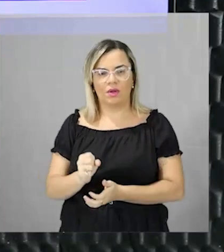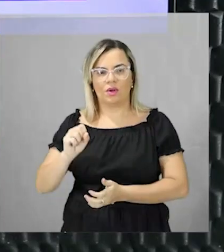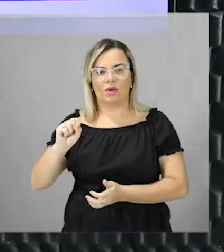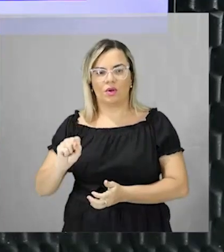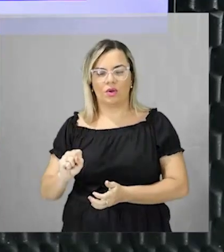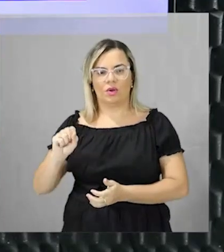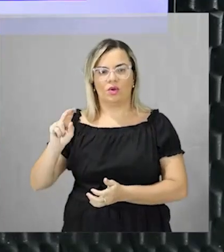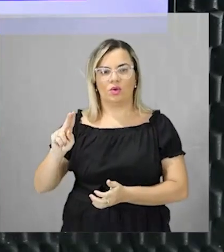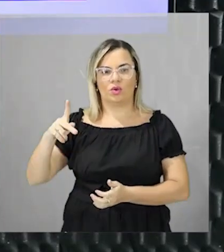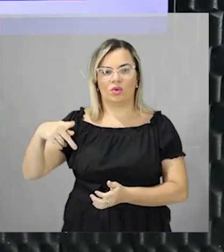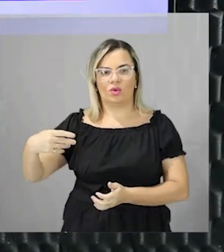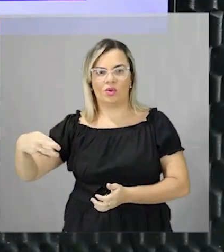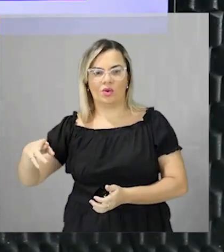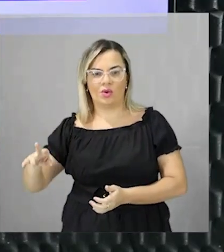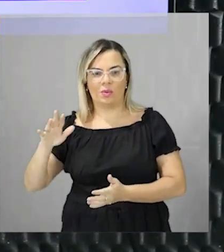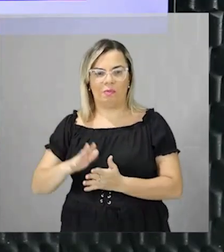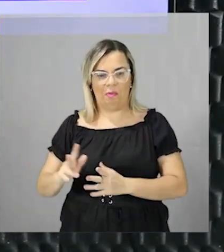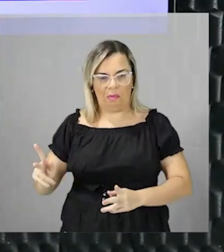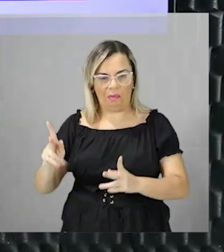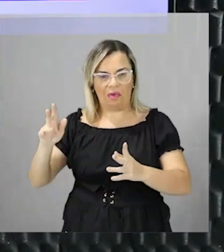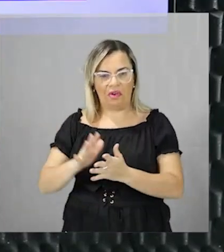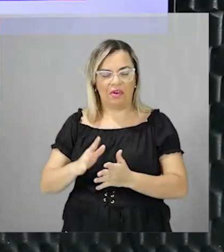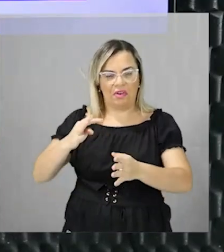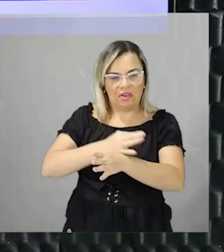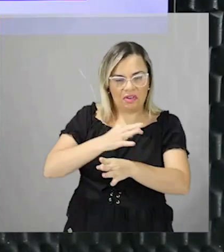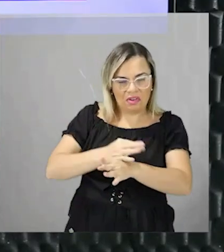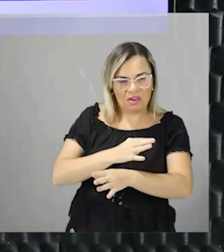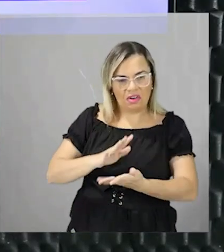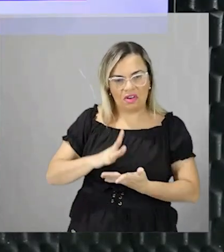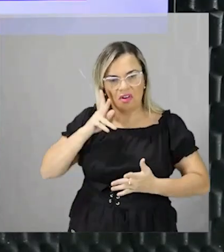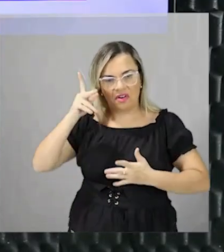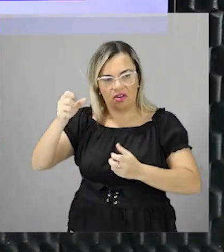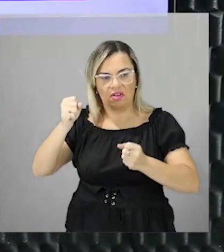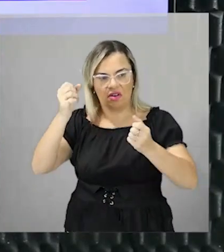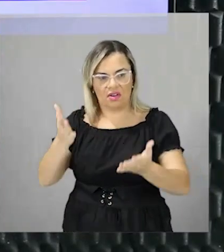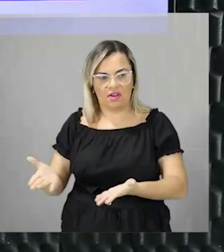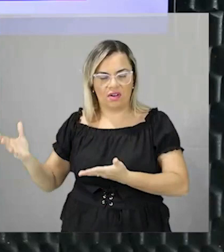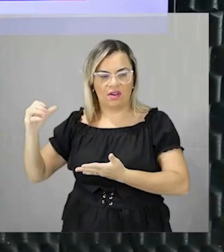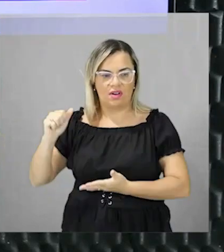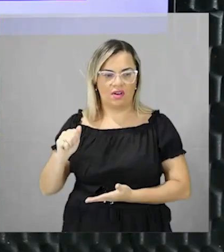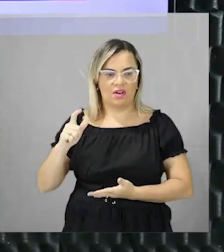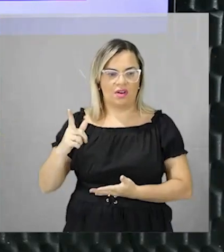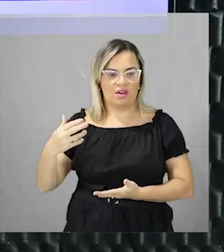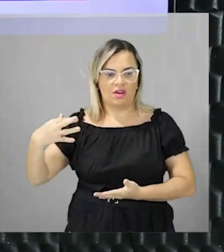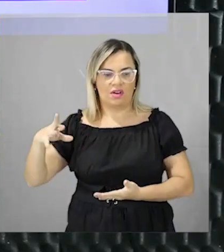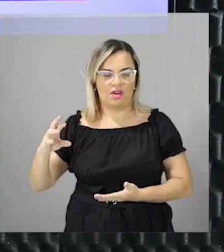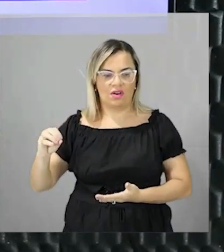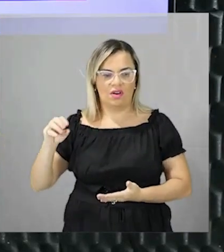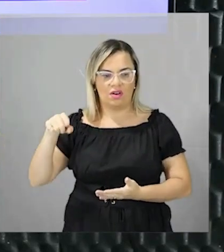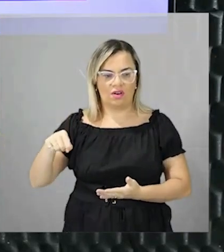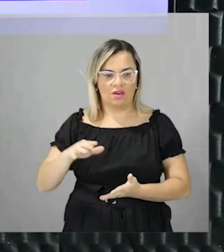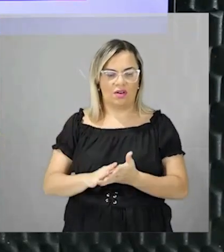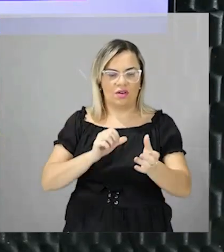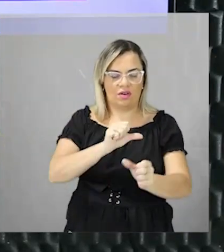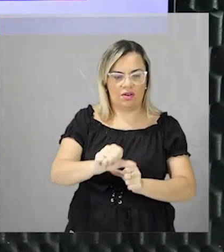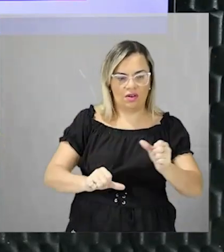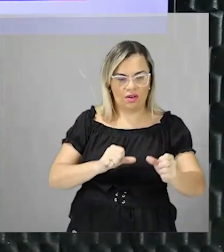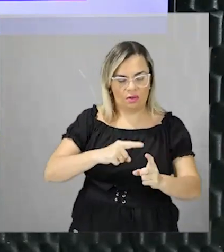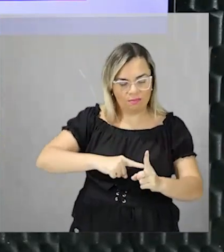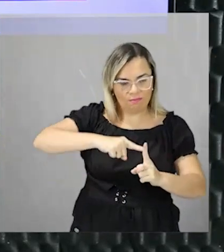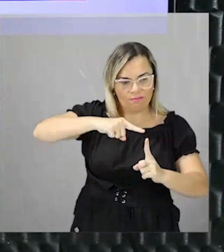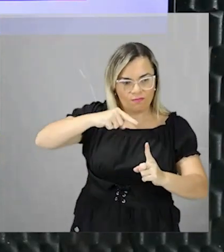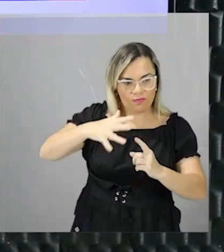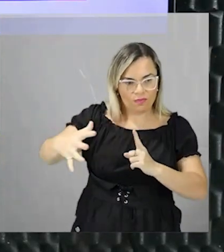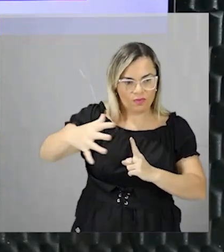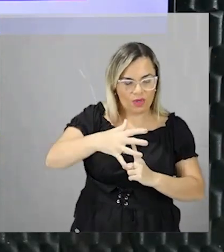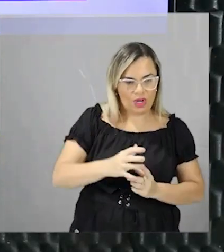das outras duas anteriores. Olha o exemplo do calcário, que é uma sedimentar, pressão e temperatura, virou super saiyajin, tu tem agora